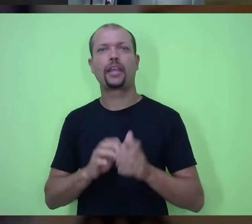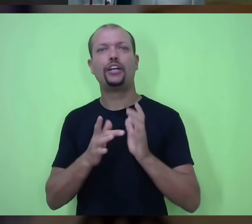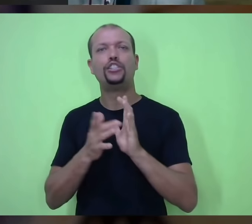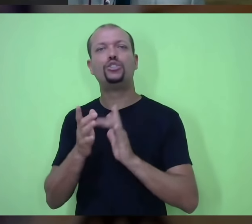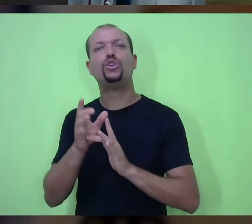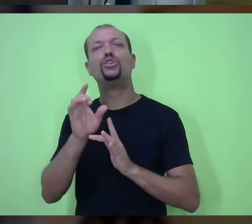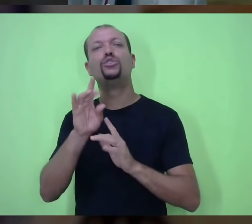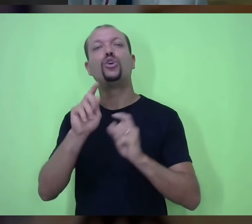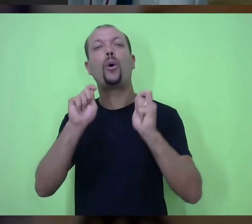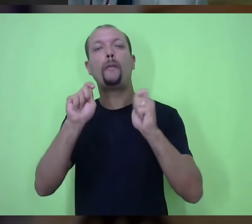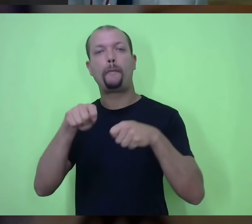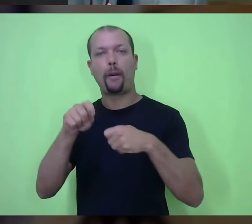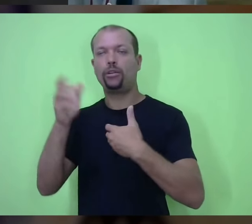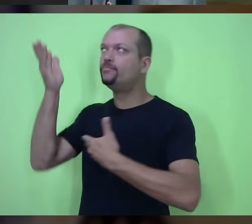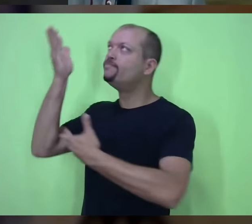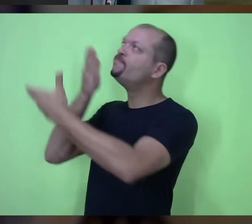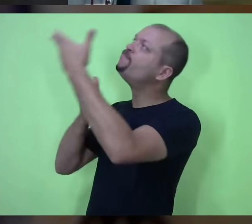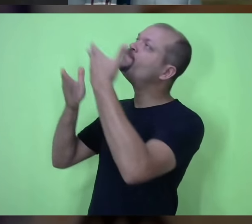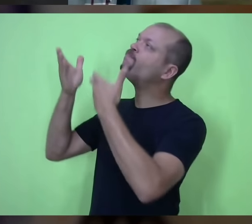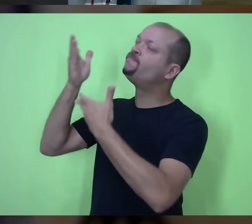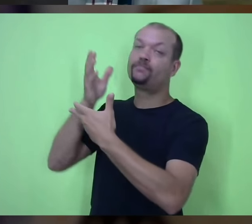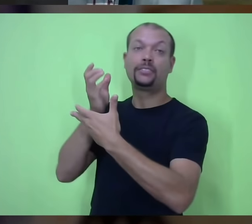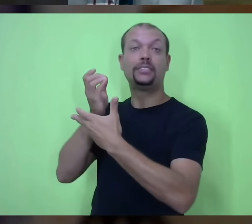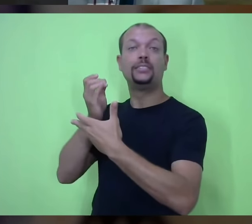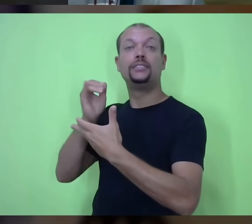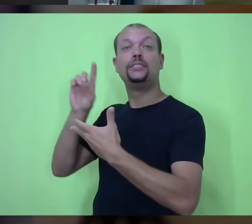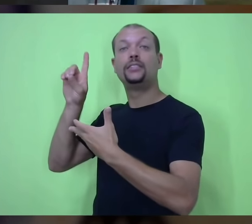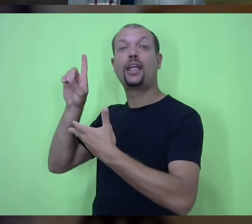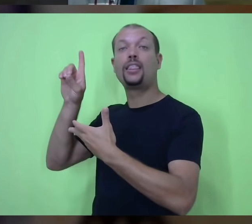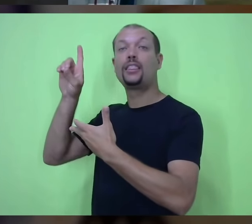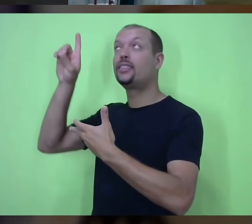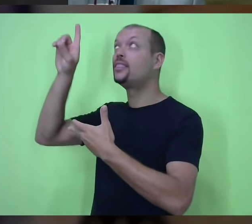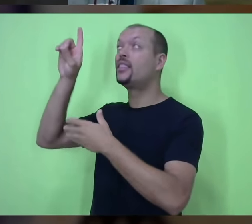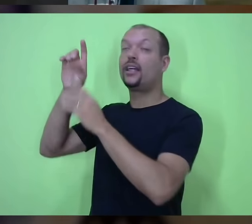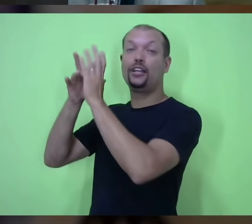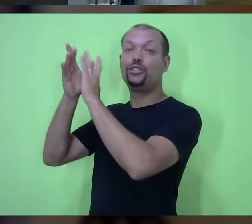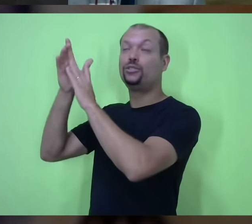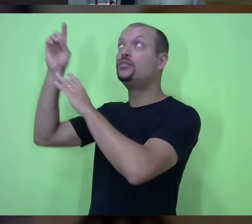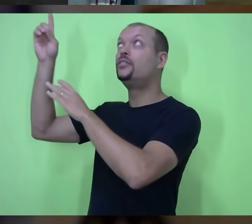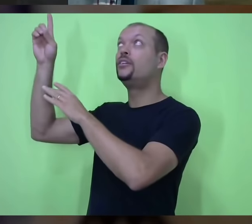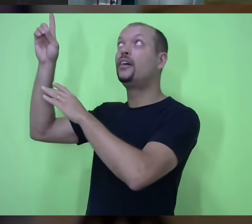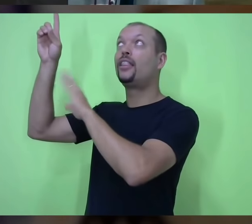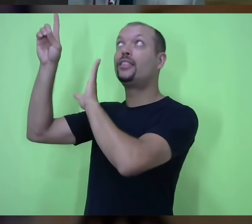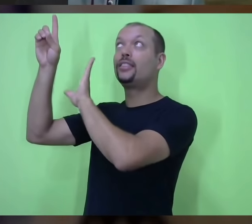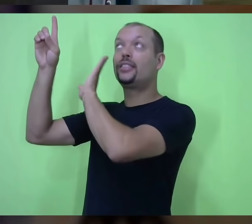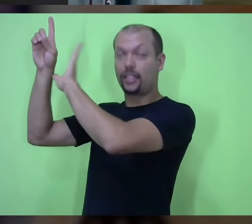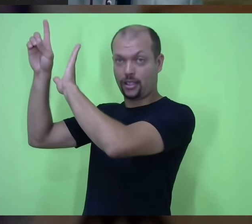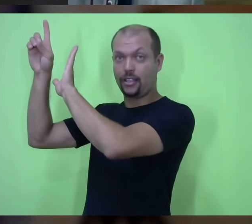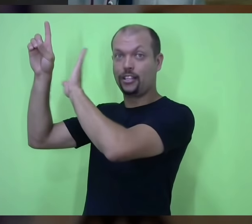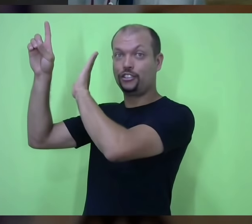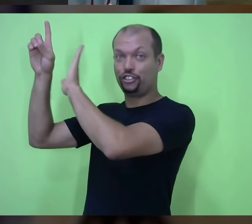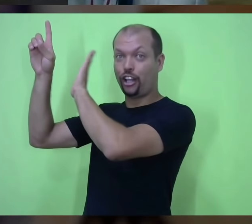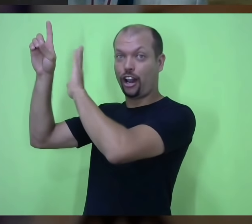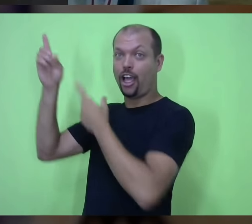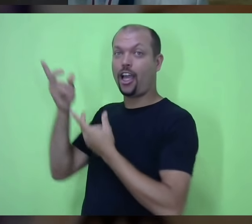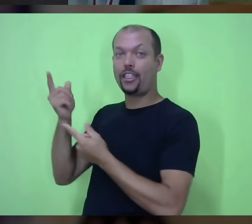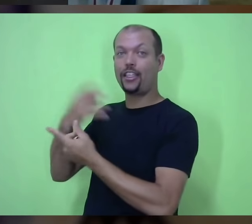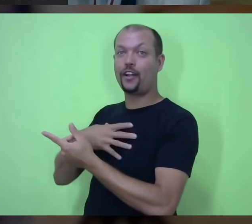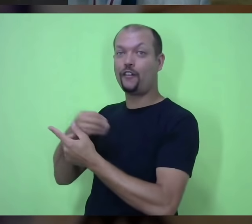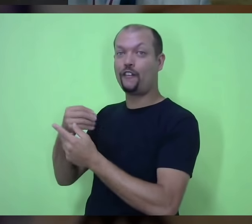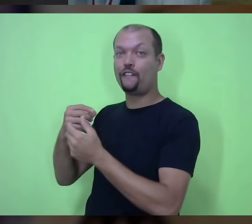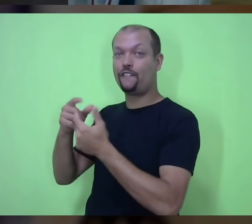Cristo só pode ser o nosso mediador quando ele deixa de ser no céu Deus, o eterno Filho, a